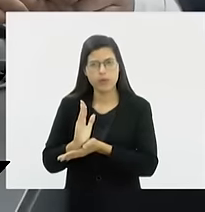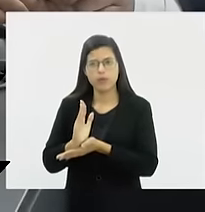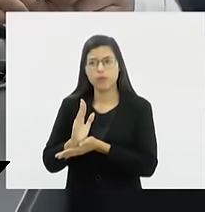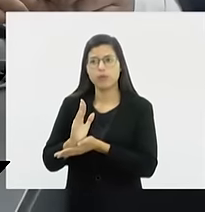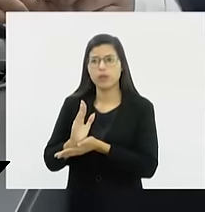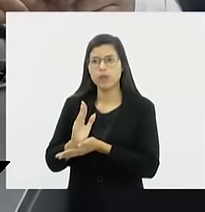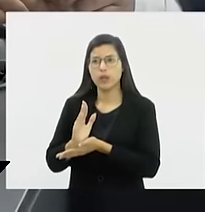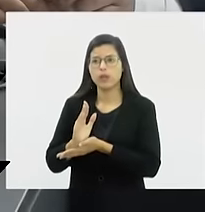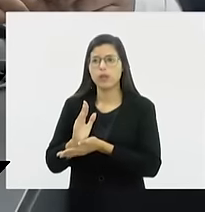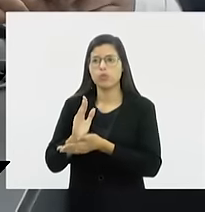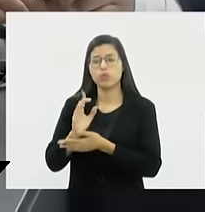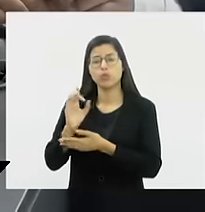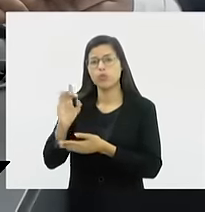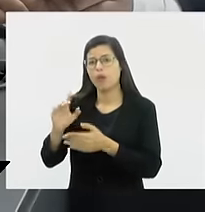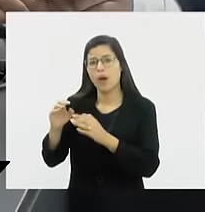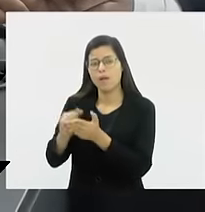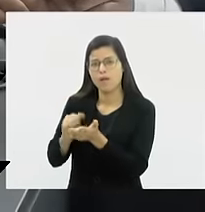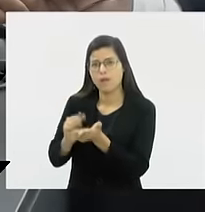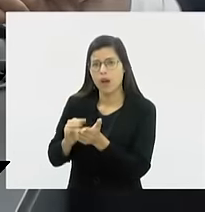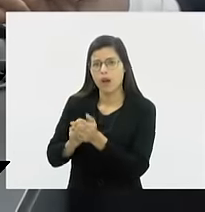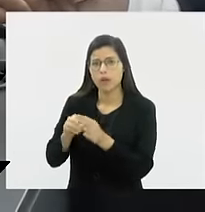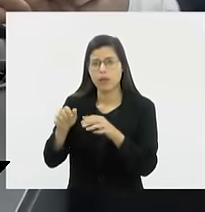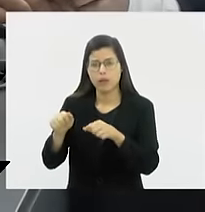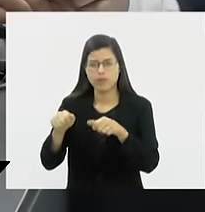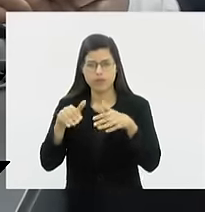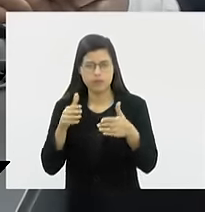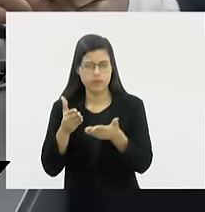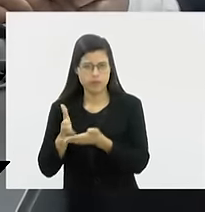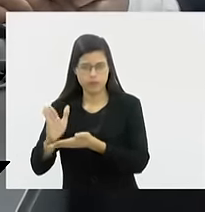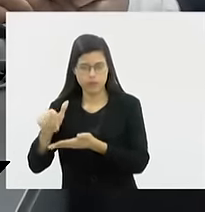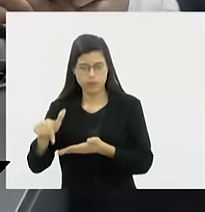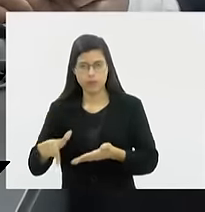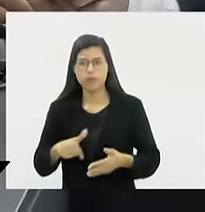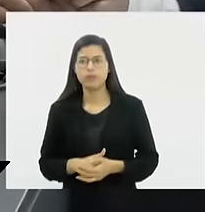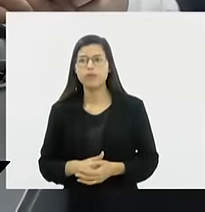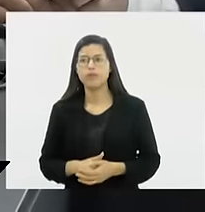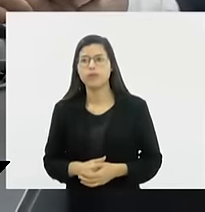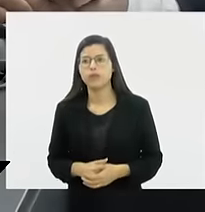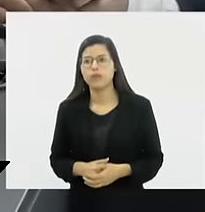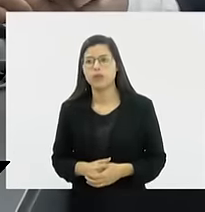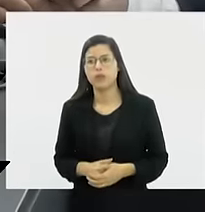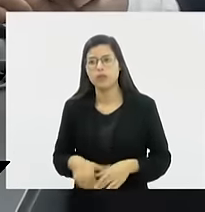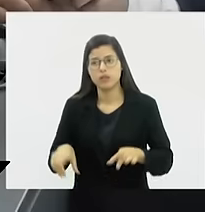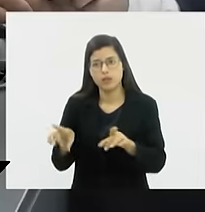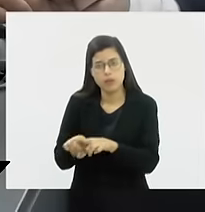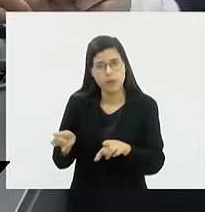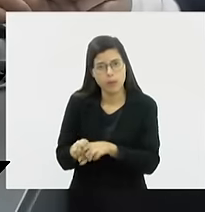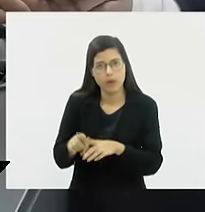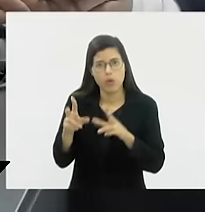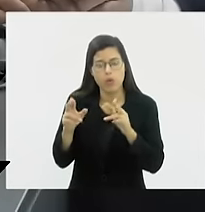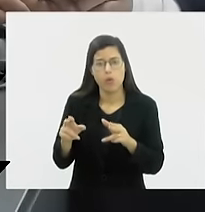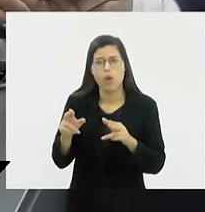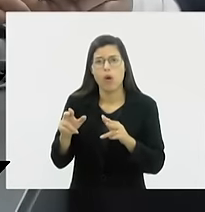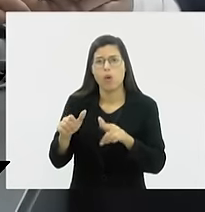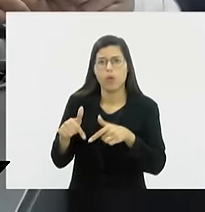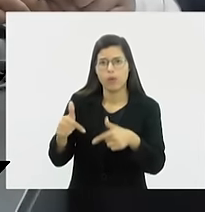governo só falta sancionar. E eu quero propor aqui agora o mesmo desse RAS para os agentes do Detran, pô. Porque eles também têm que ser valorizados, porque